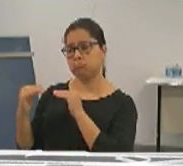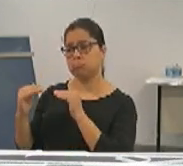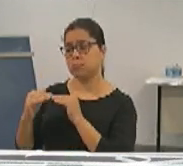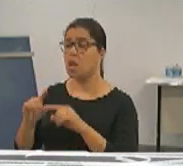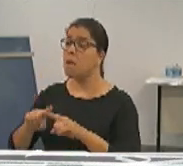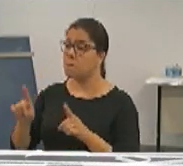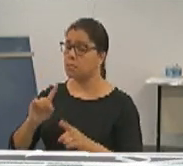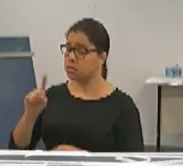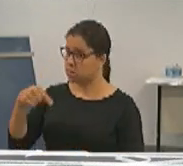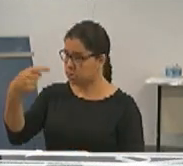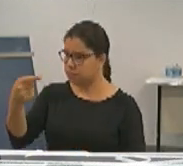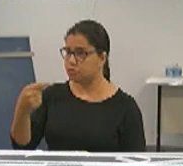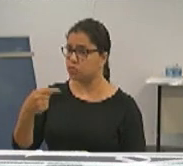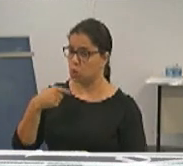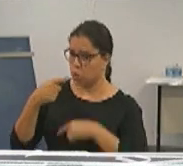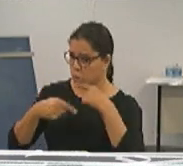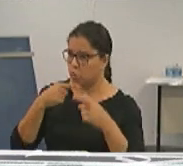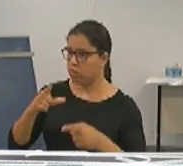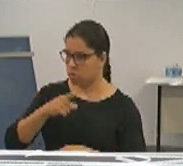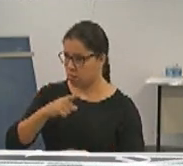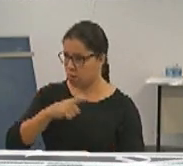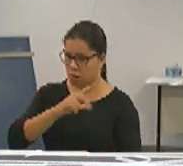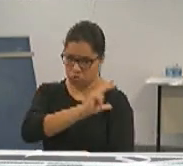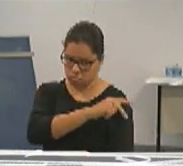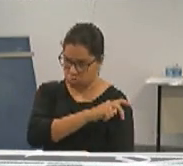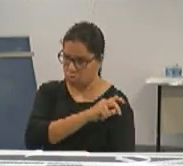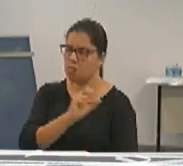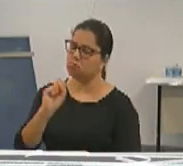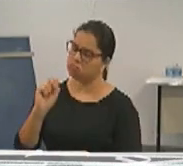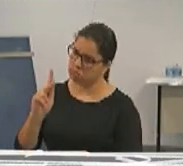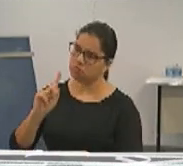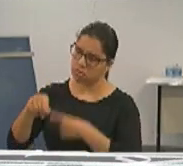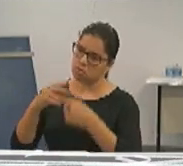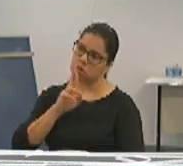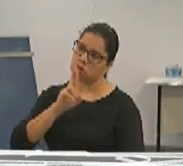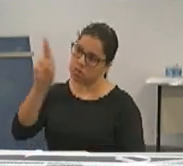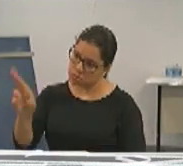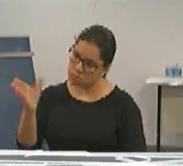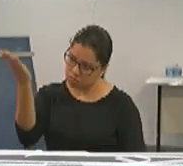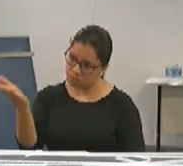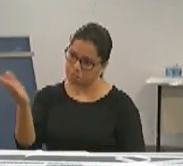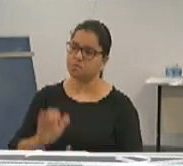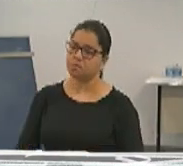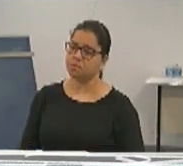dúvida completamente, que eu vou pedir para esclarecer e responder para você. Ok? Obrigada.